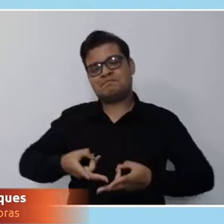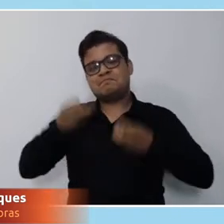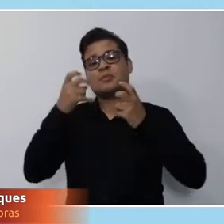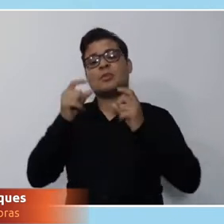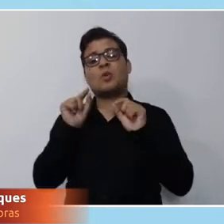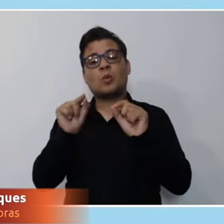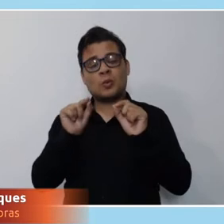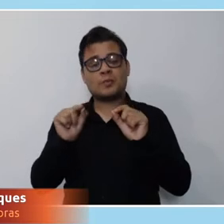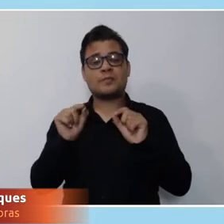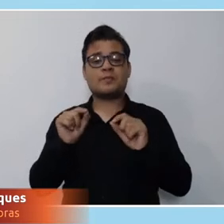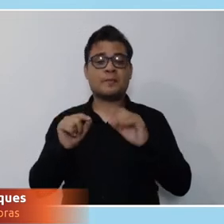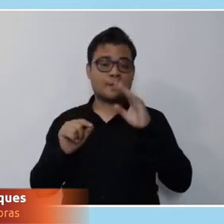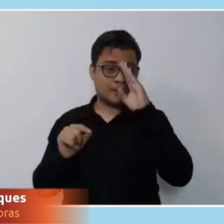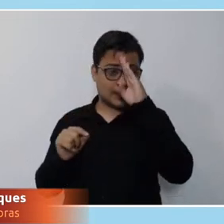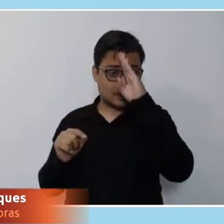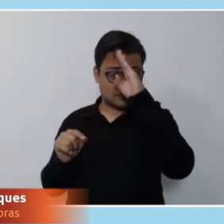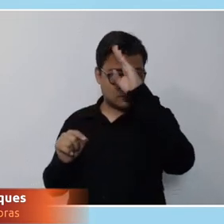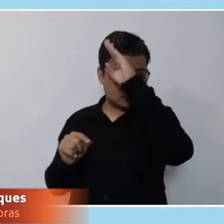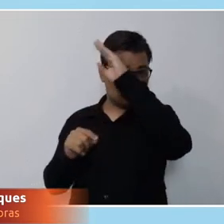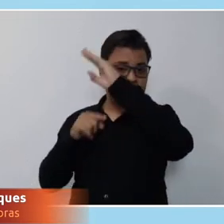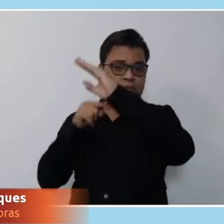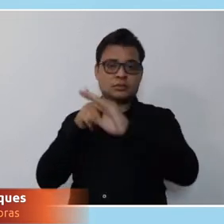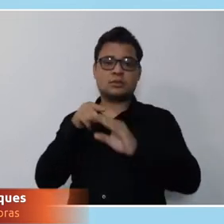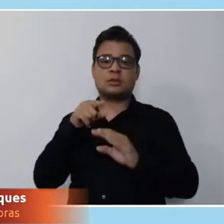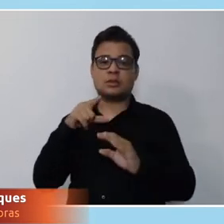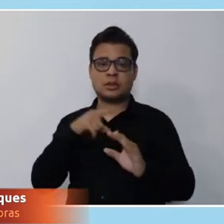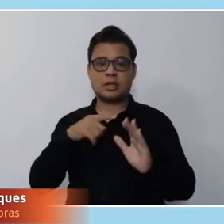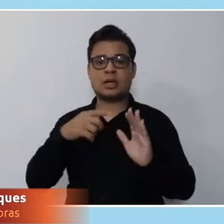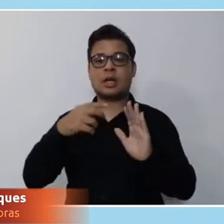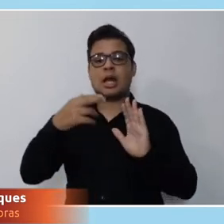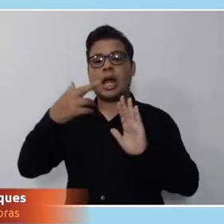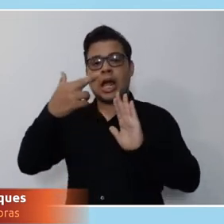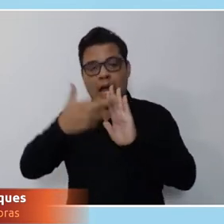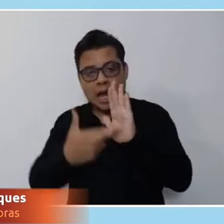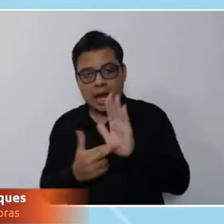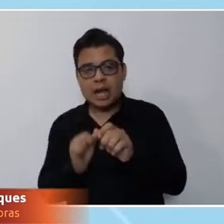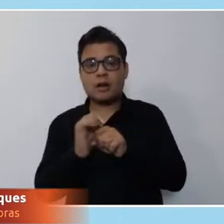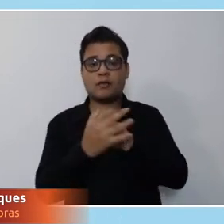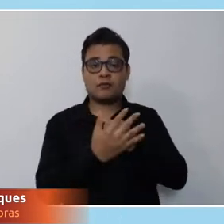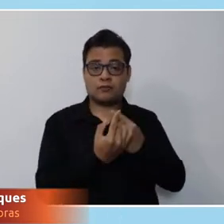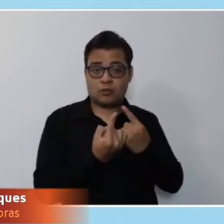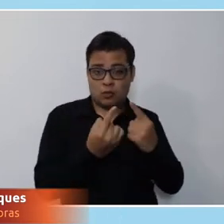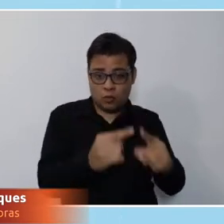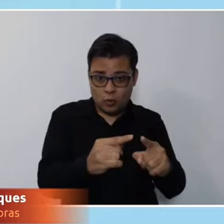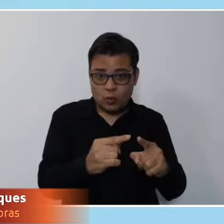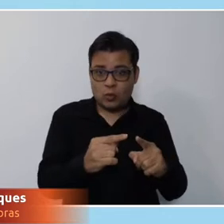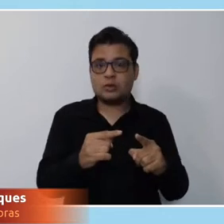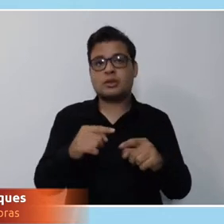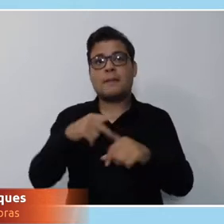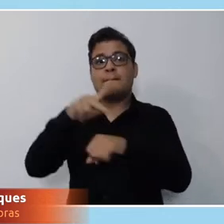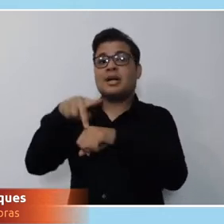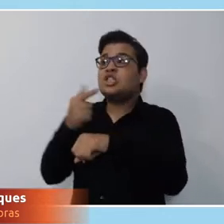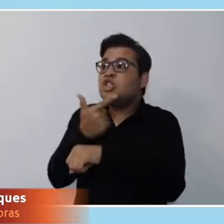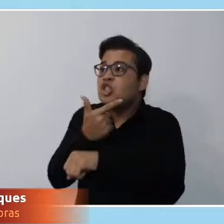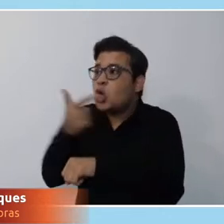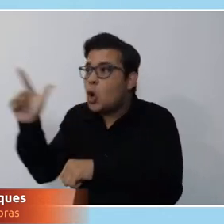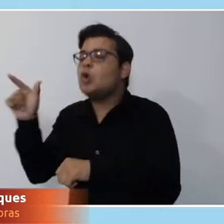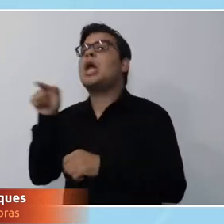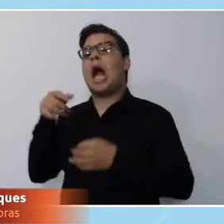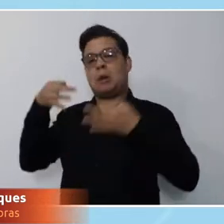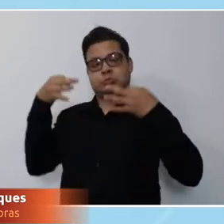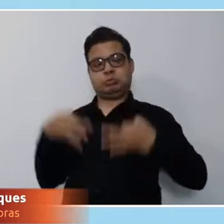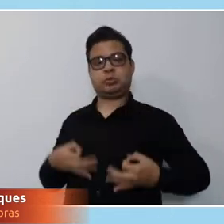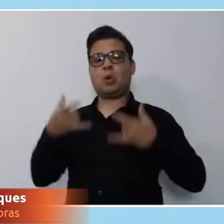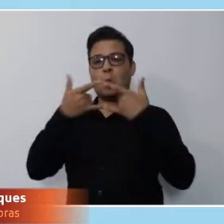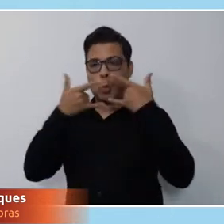Jair Bolsonaro segue as regras sanitárias de combate à pandemia fora do Brasil, né? Usou máscara, fez